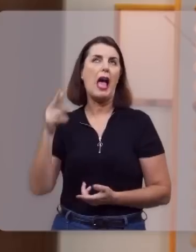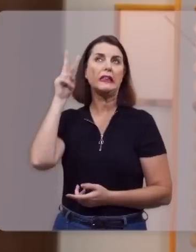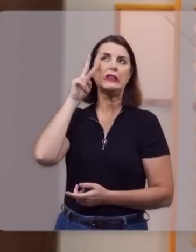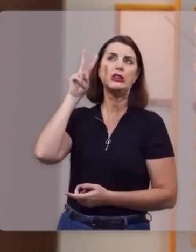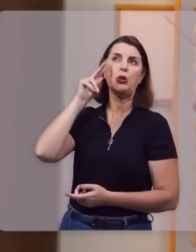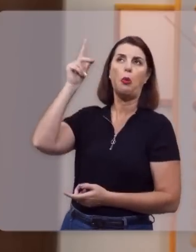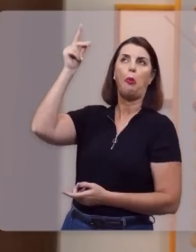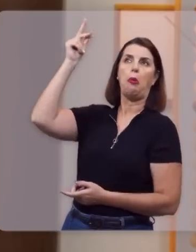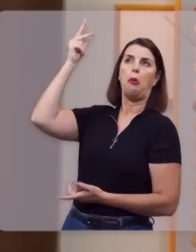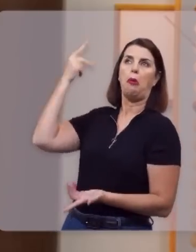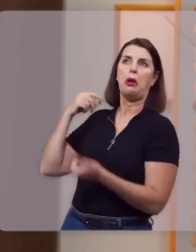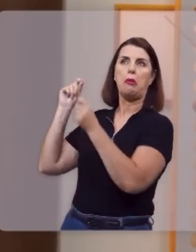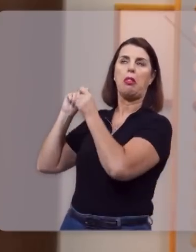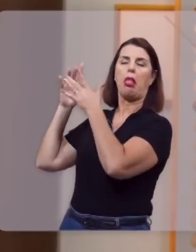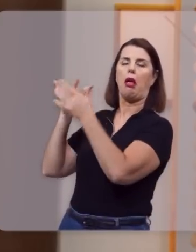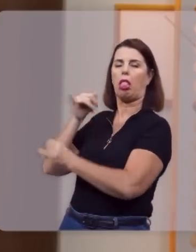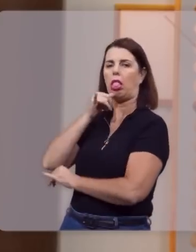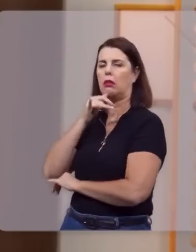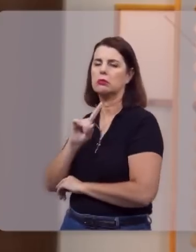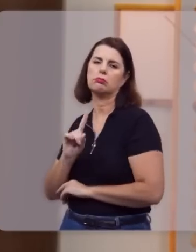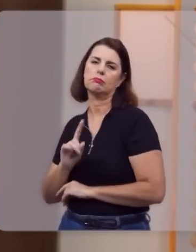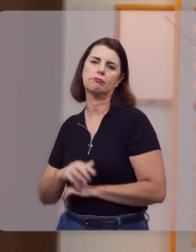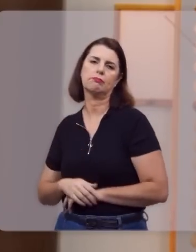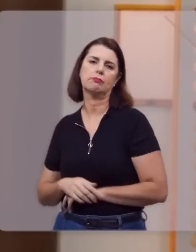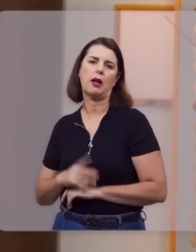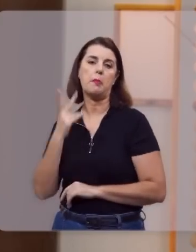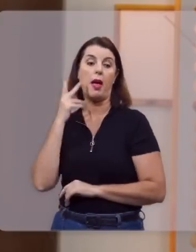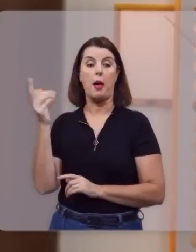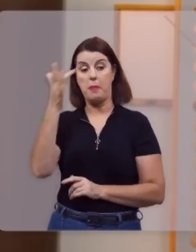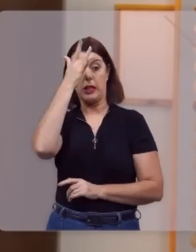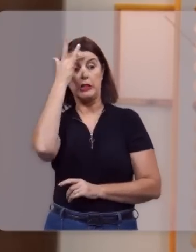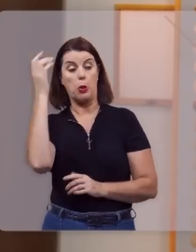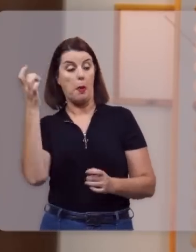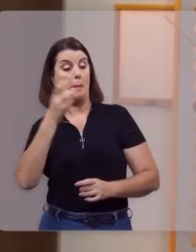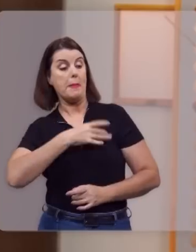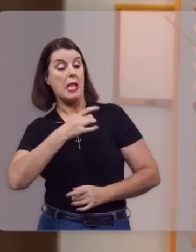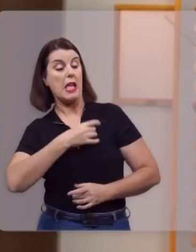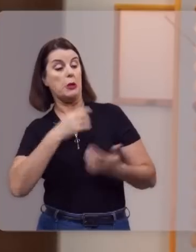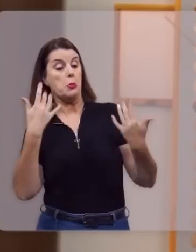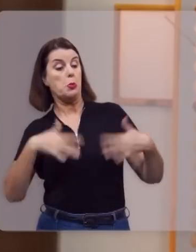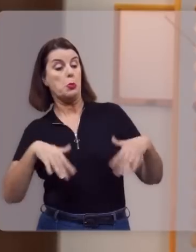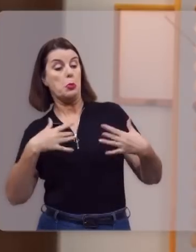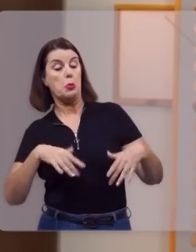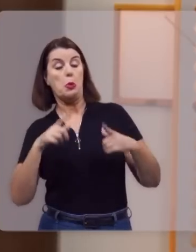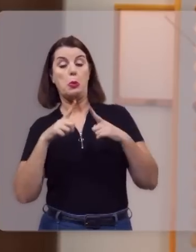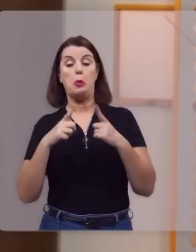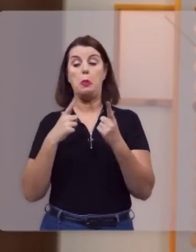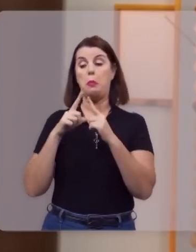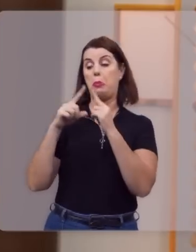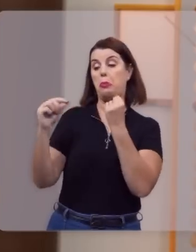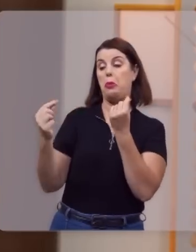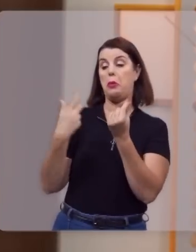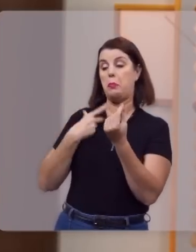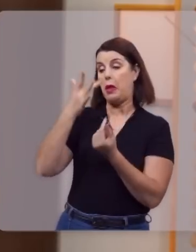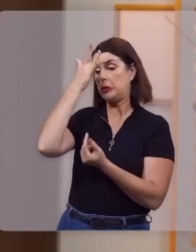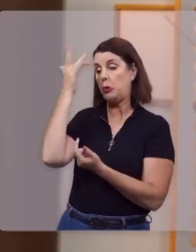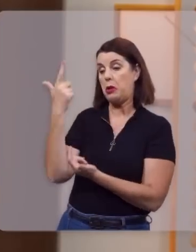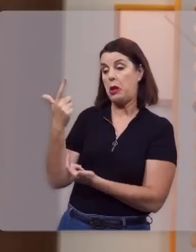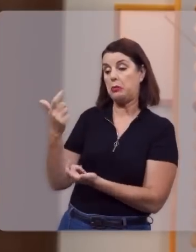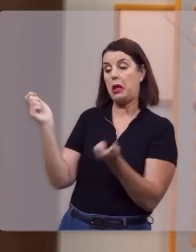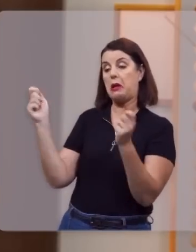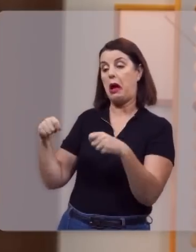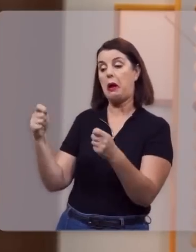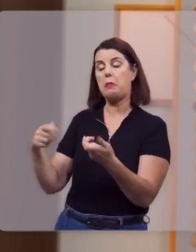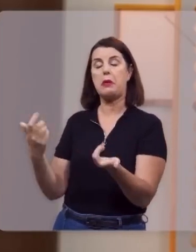foi criado para espantar aqueles que não têm capacidade